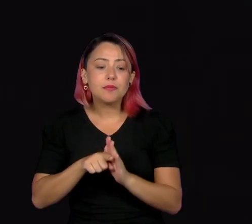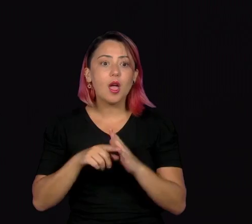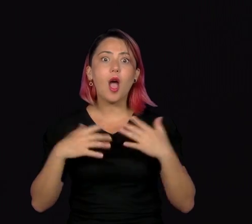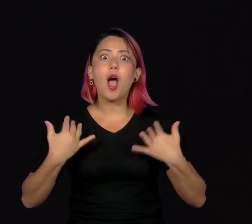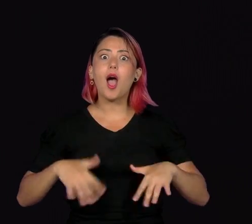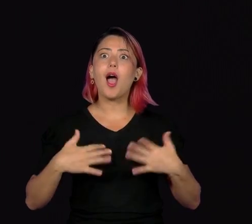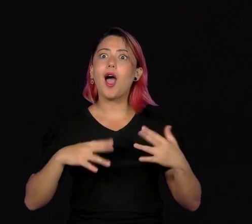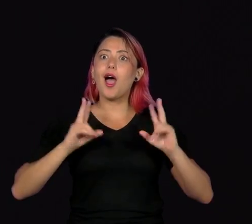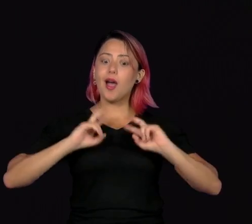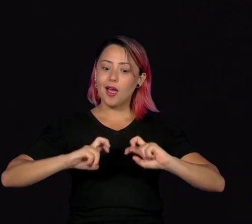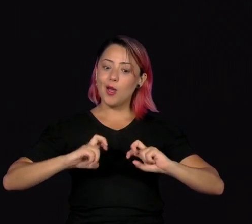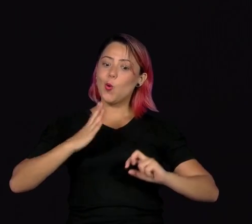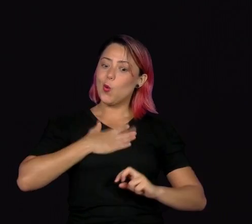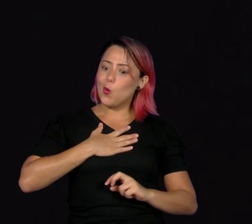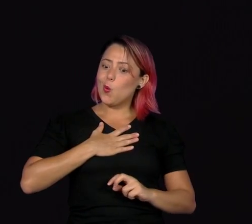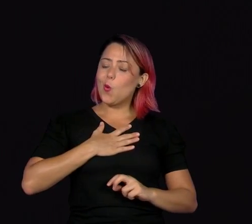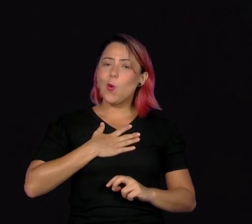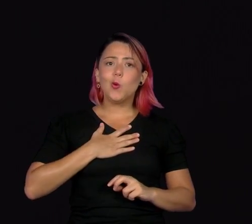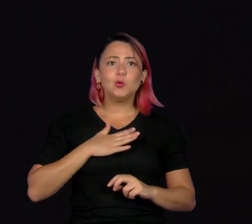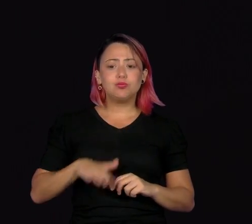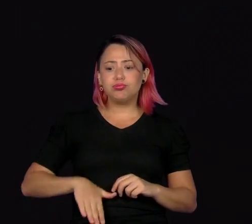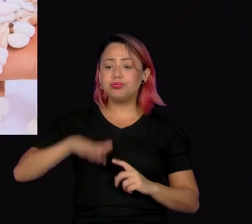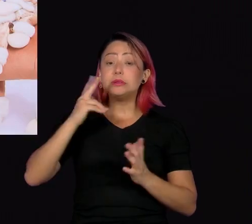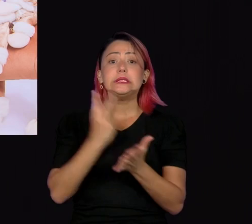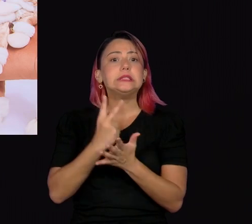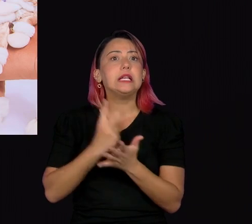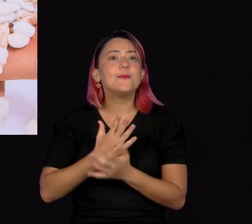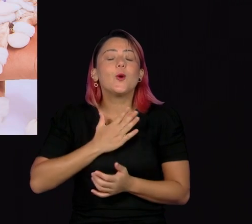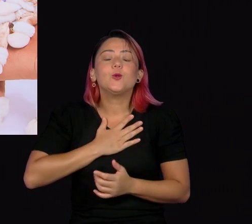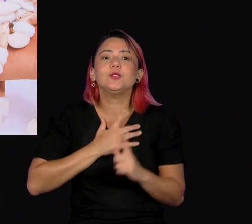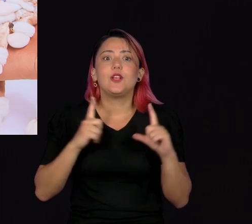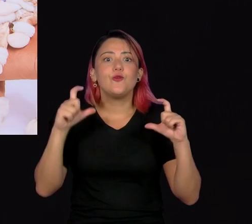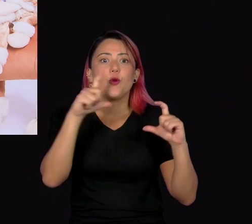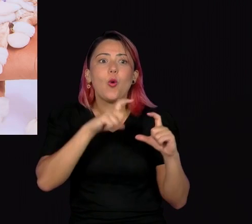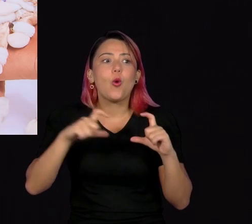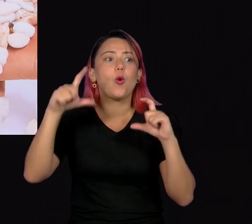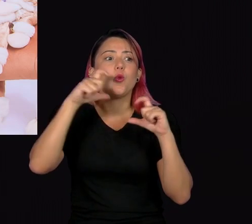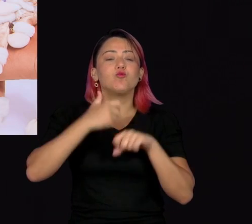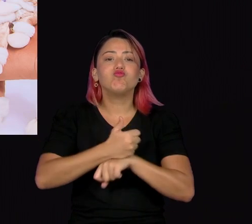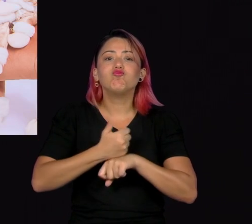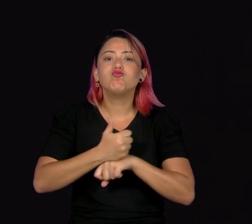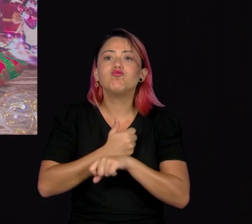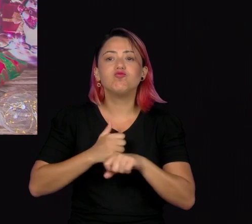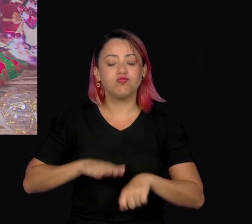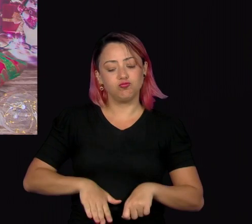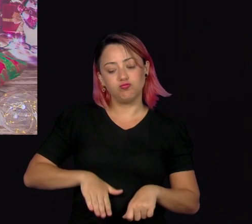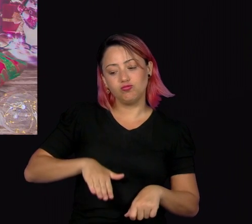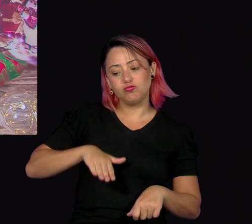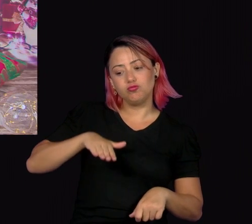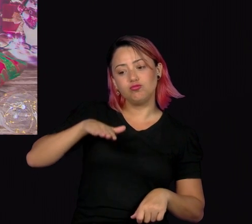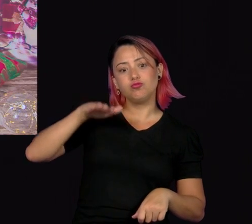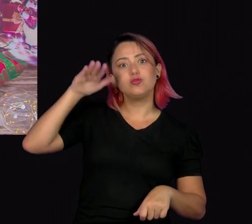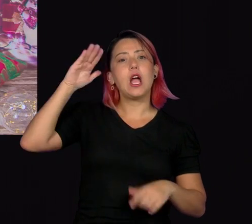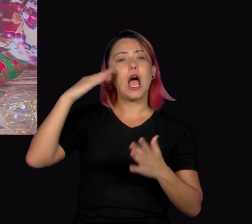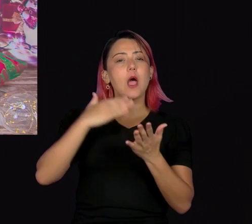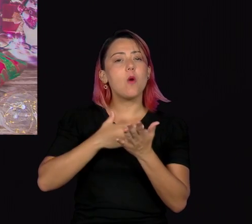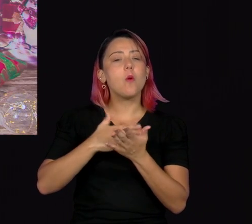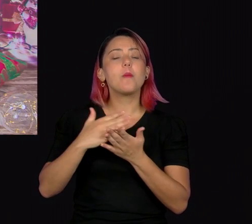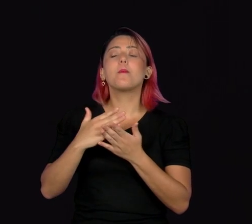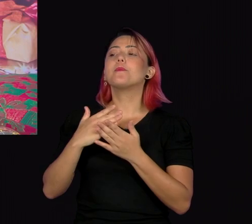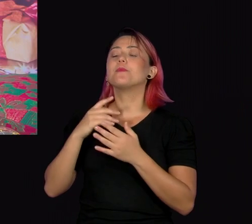gostava muito da fotografia, desde criança, eu gostava de foto, de tirar foto. E aí eu peguei toda a minha